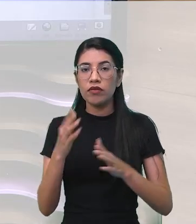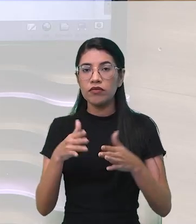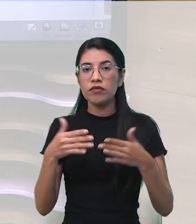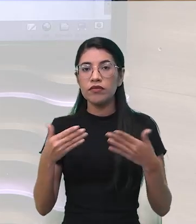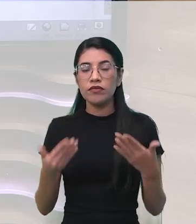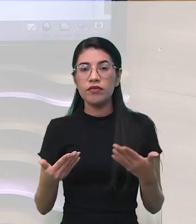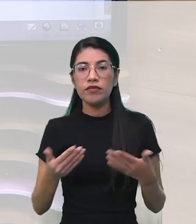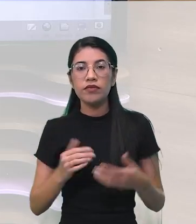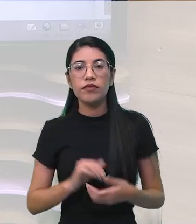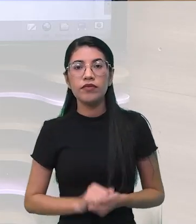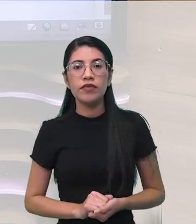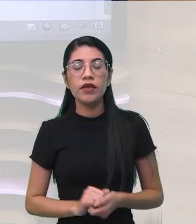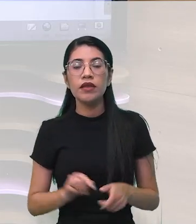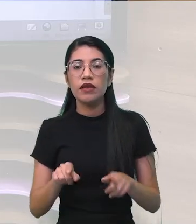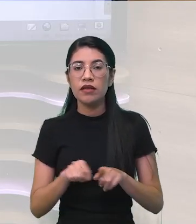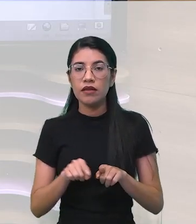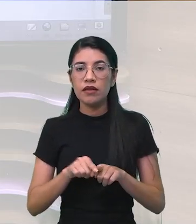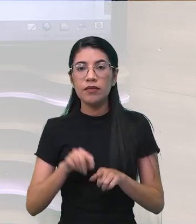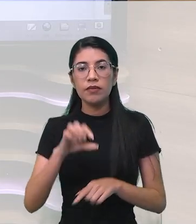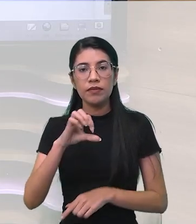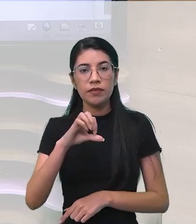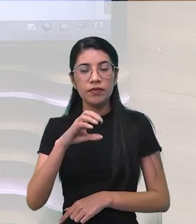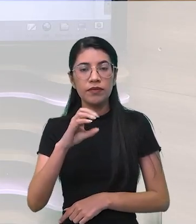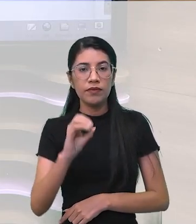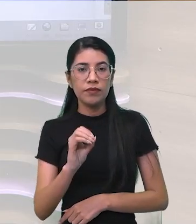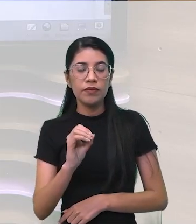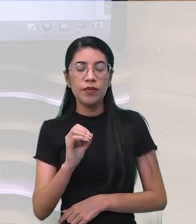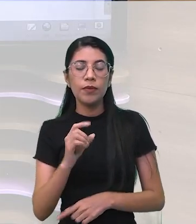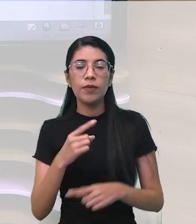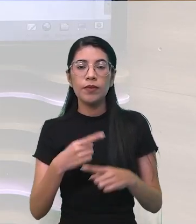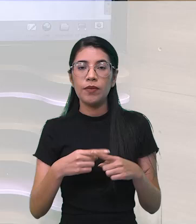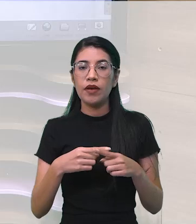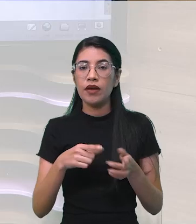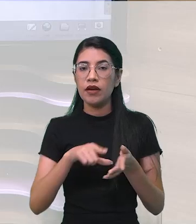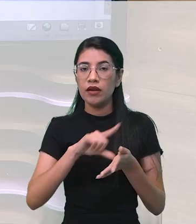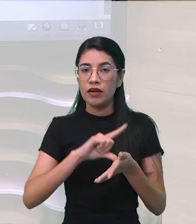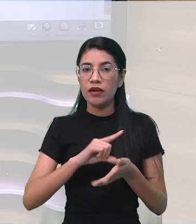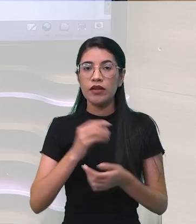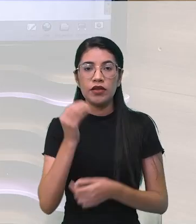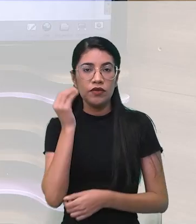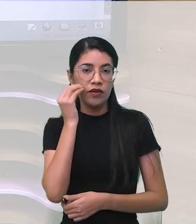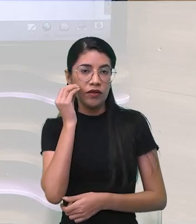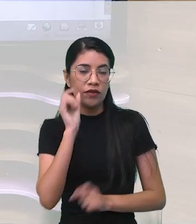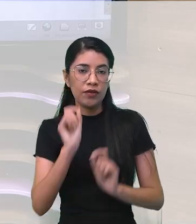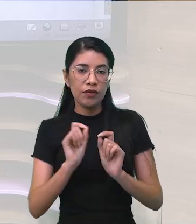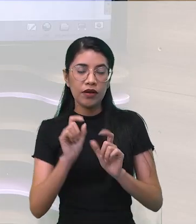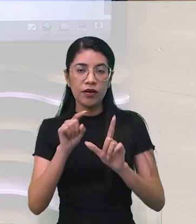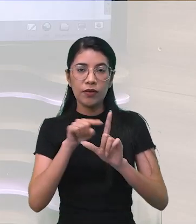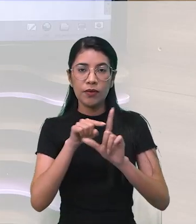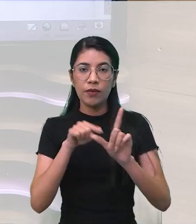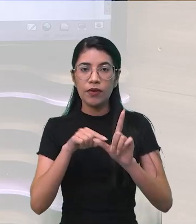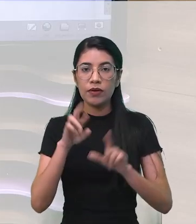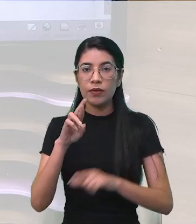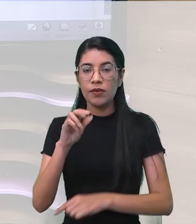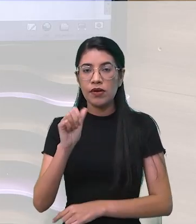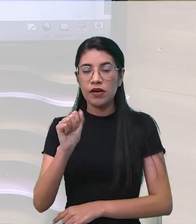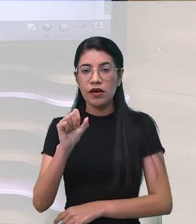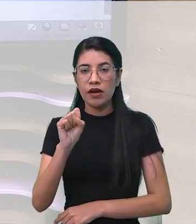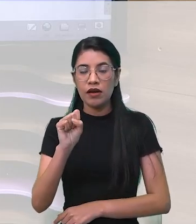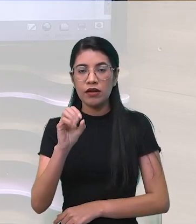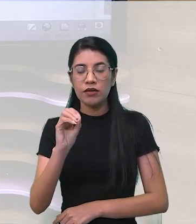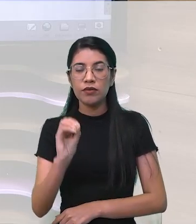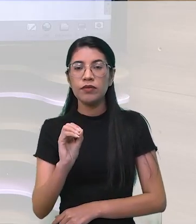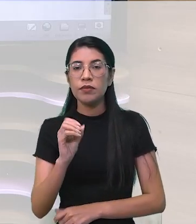pessoal? 90 também, né? Porque nós já vimos que um ângulo raso,